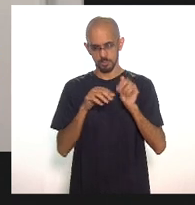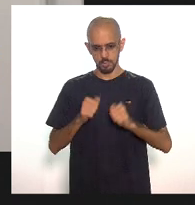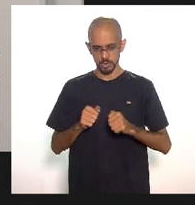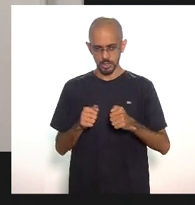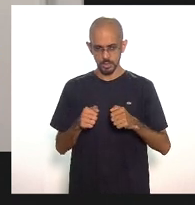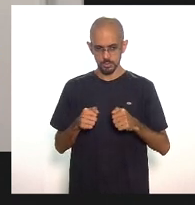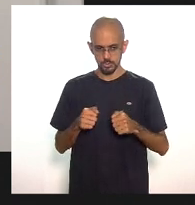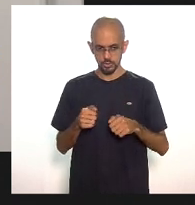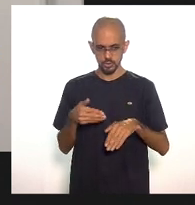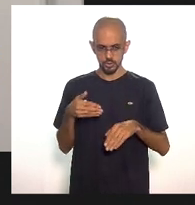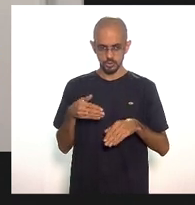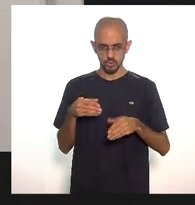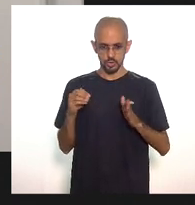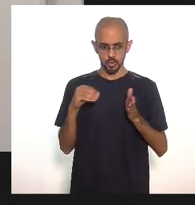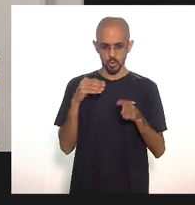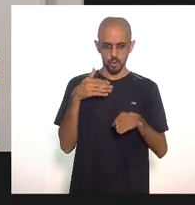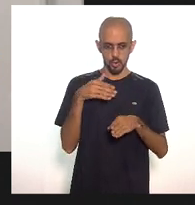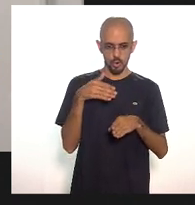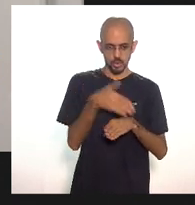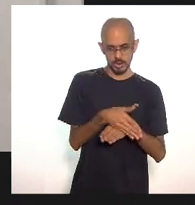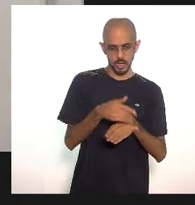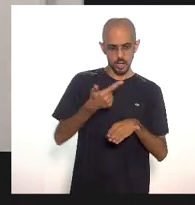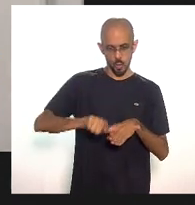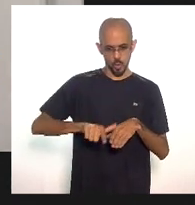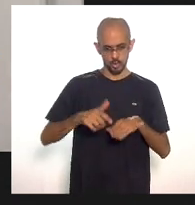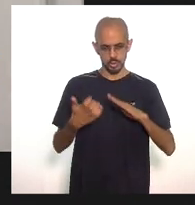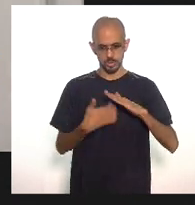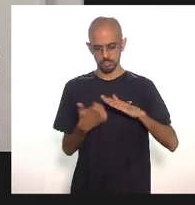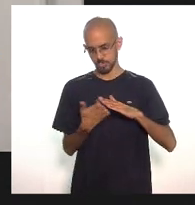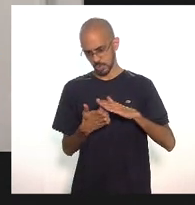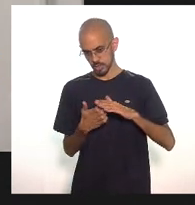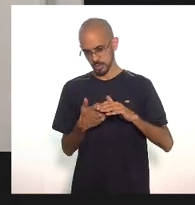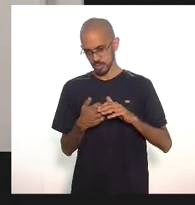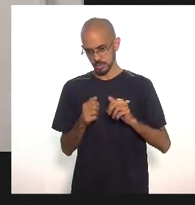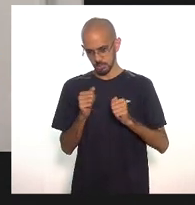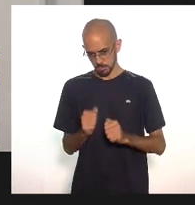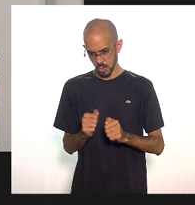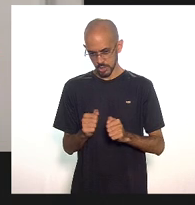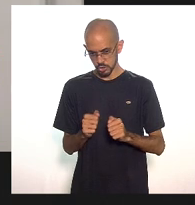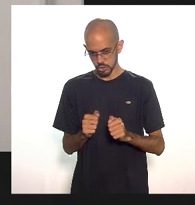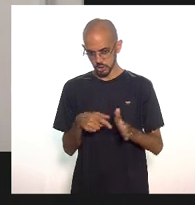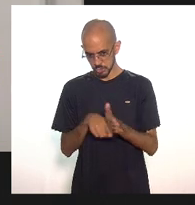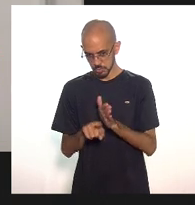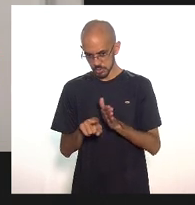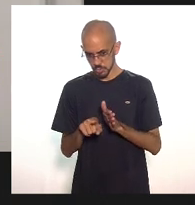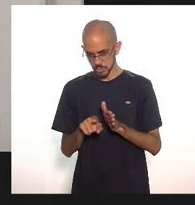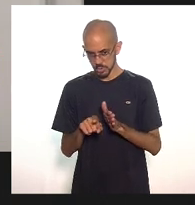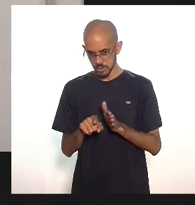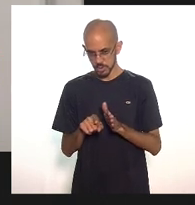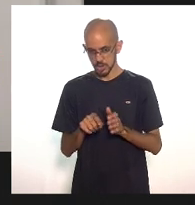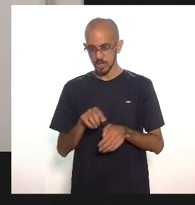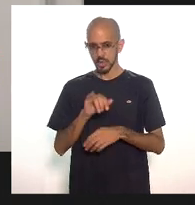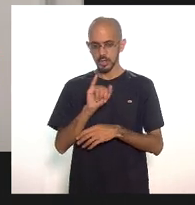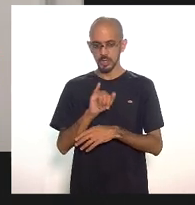podemos inserir mais algumas dessas que estão listadas, como o